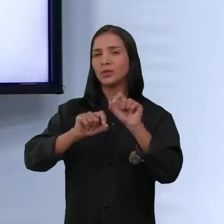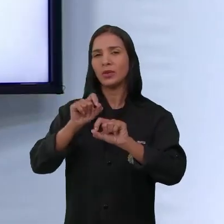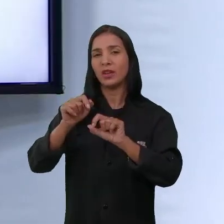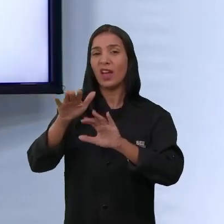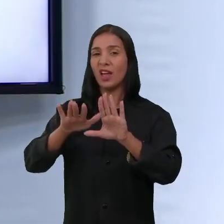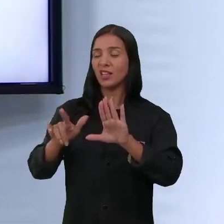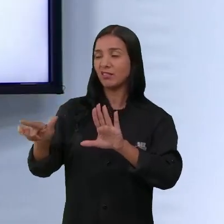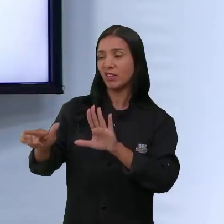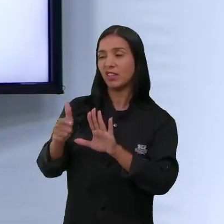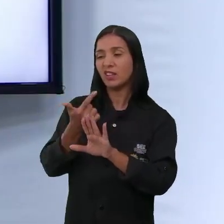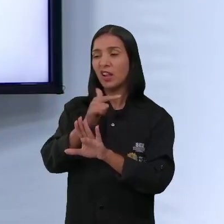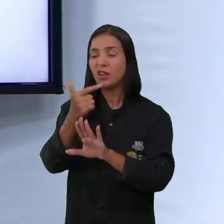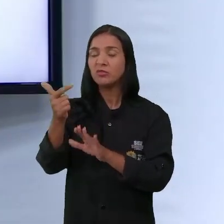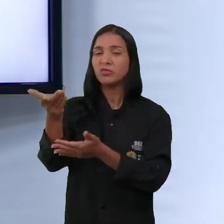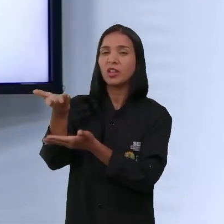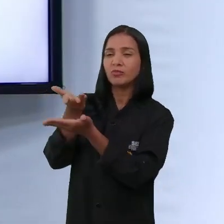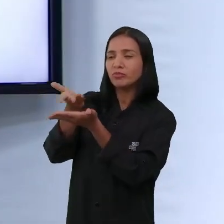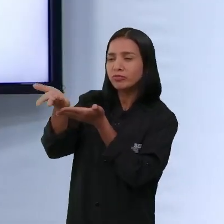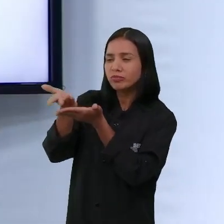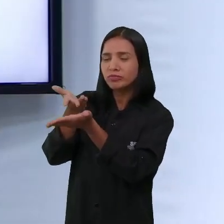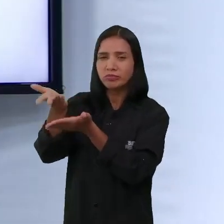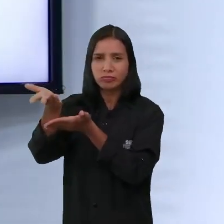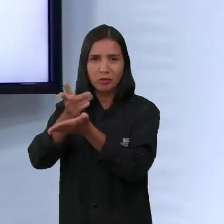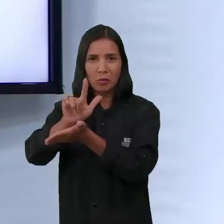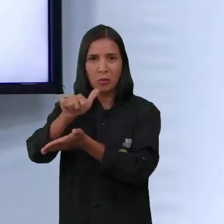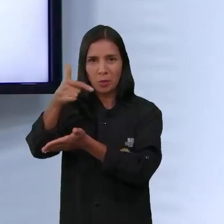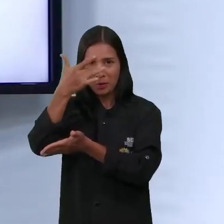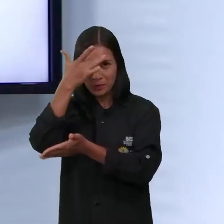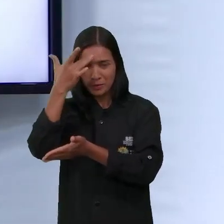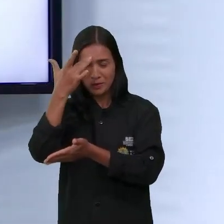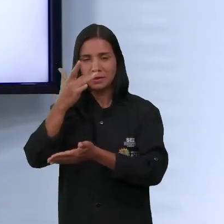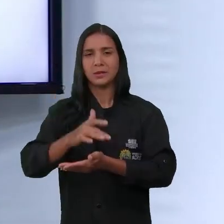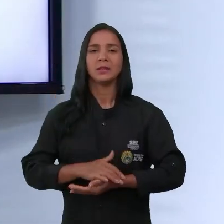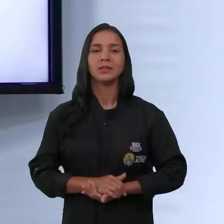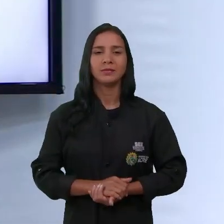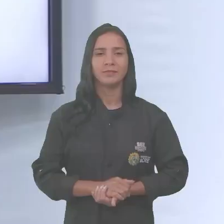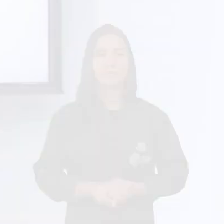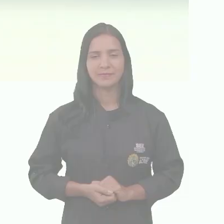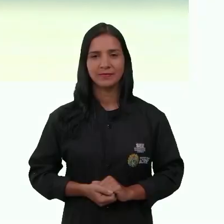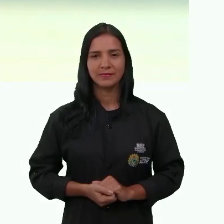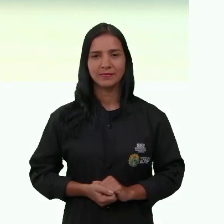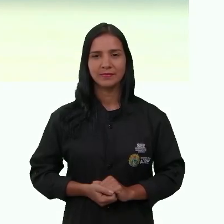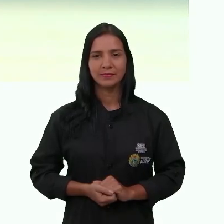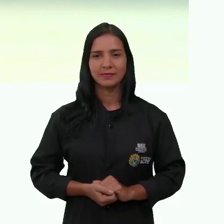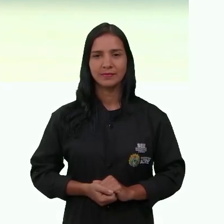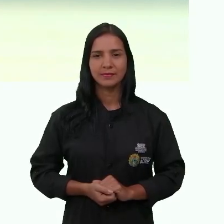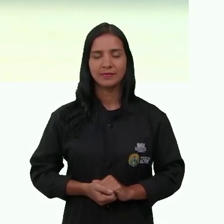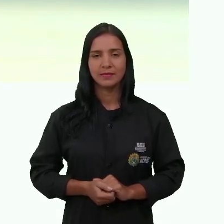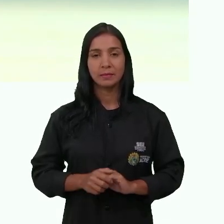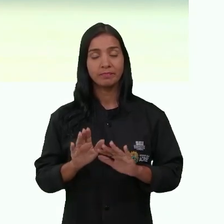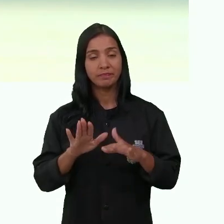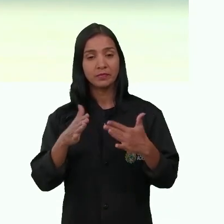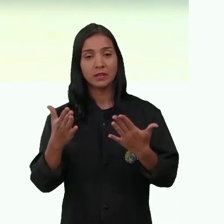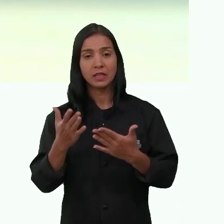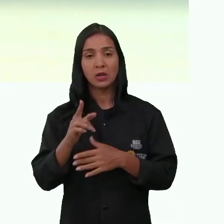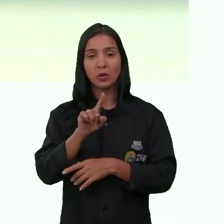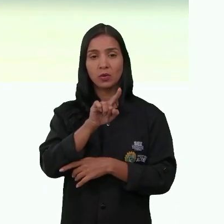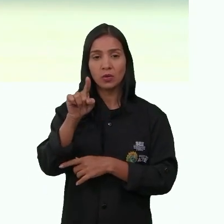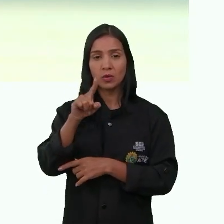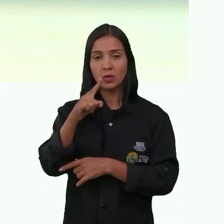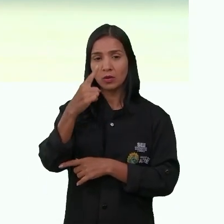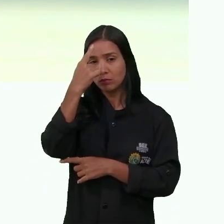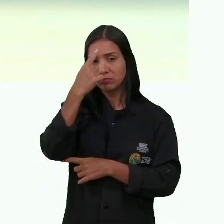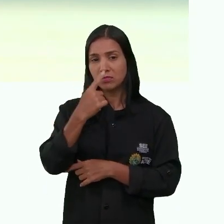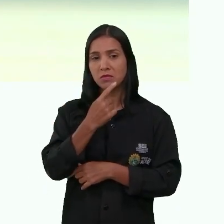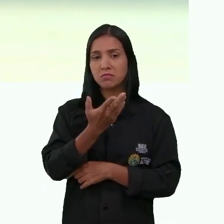trato para poder lidar com outras pessoas. Mas vamos avançar. Então, conforme vocês podem observar